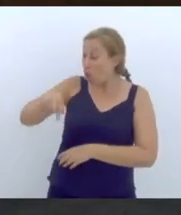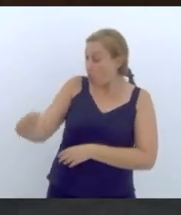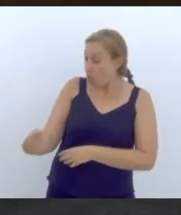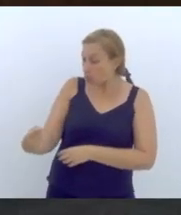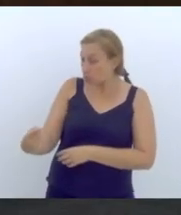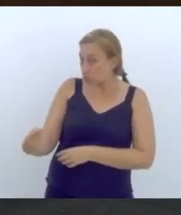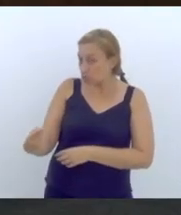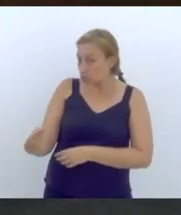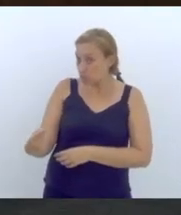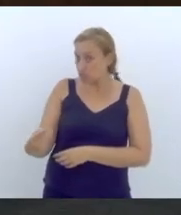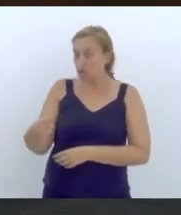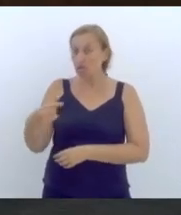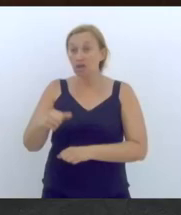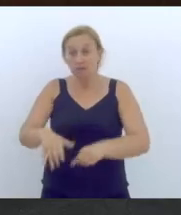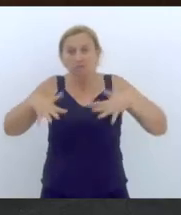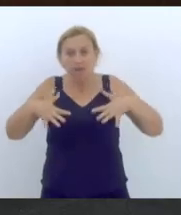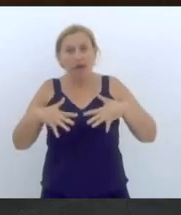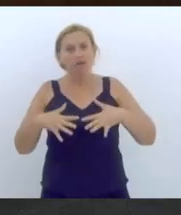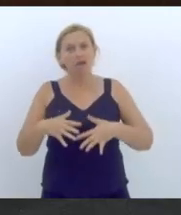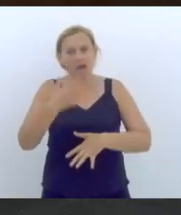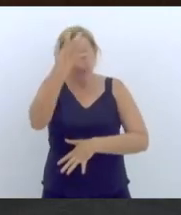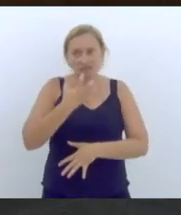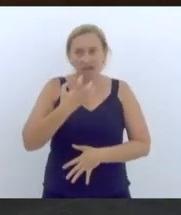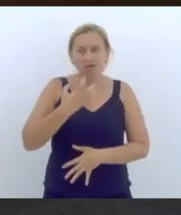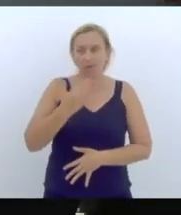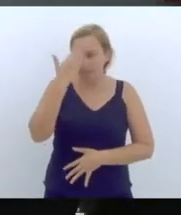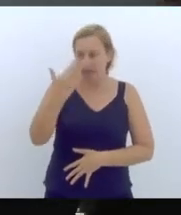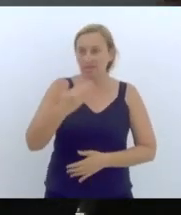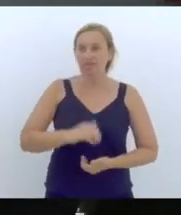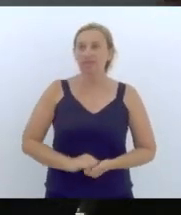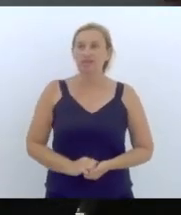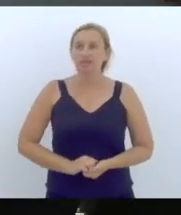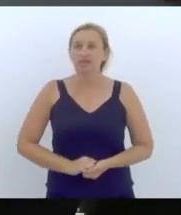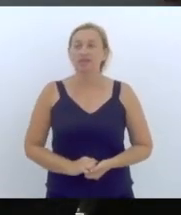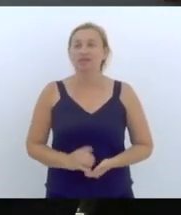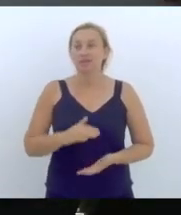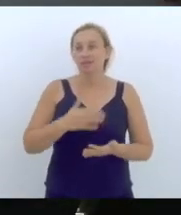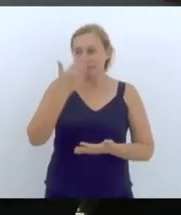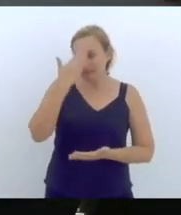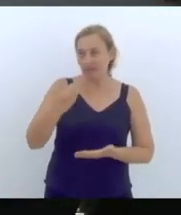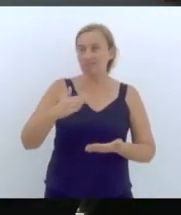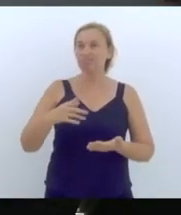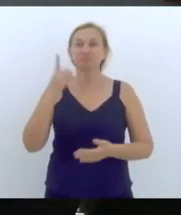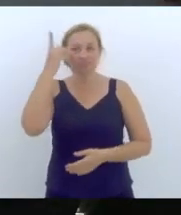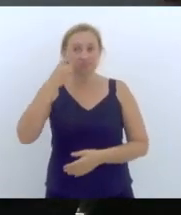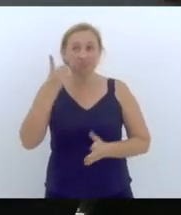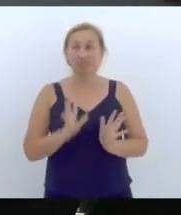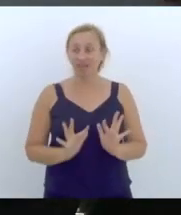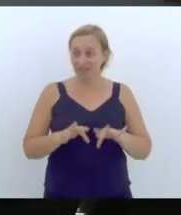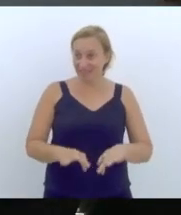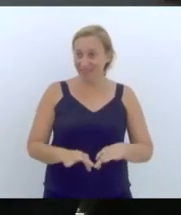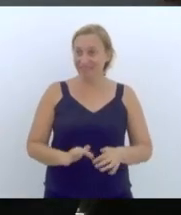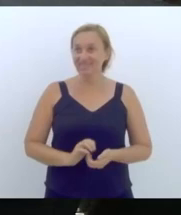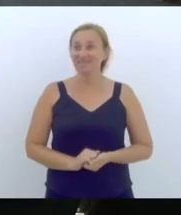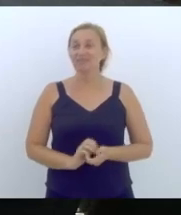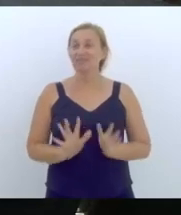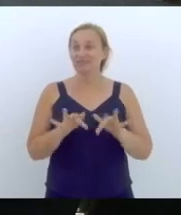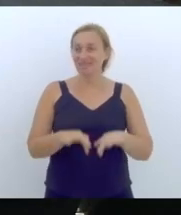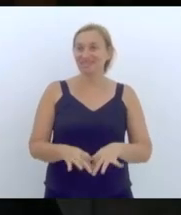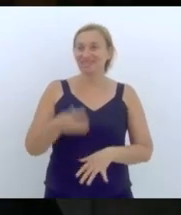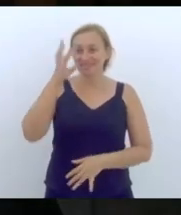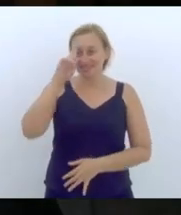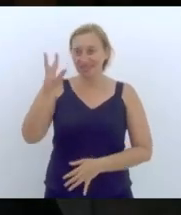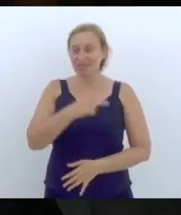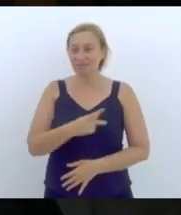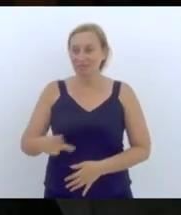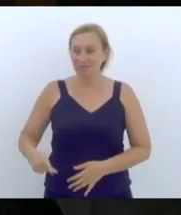de crime em plenário é muito grave. Obrigado, presidente. Nada, deputado. E, para terminar... Para concluir, deputado. Para concluir,